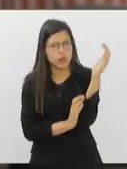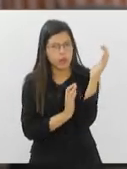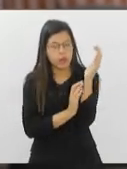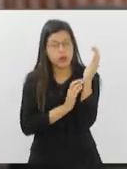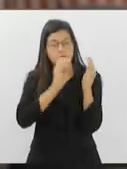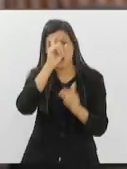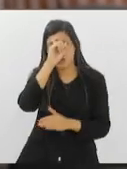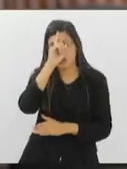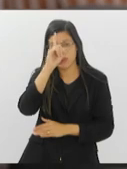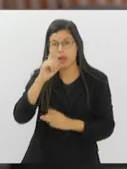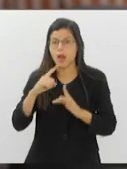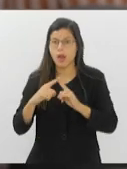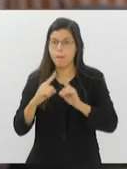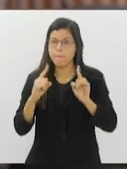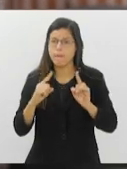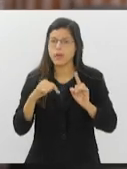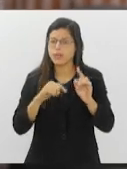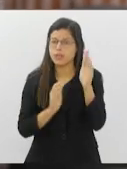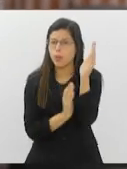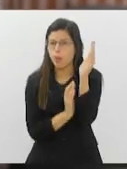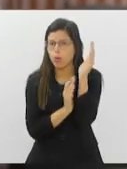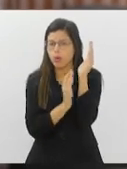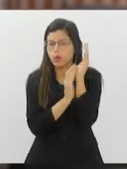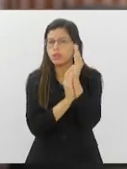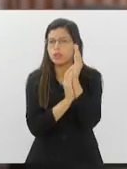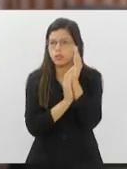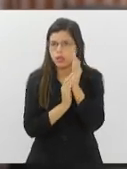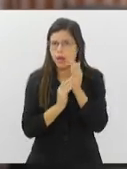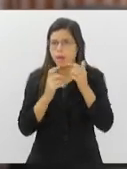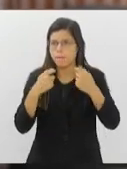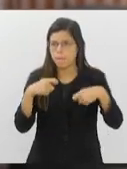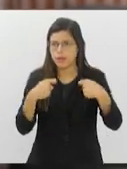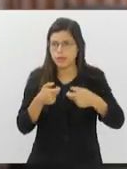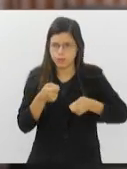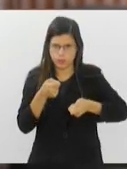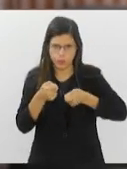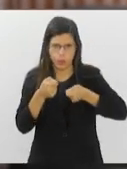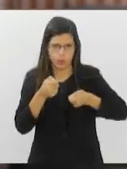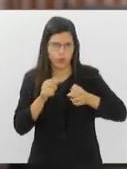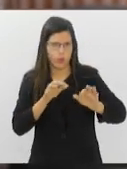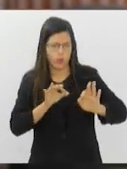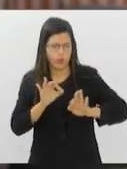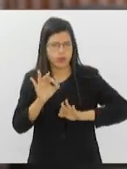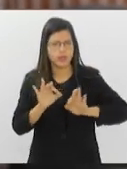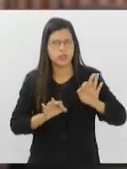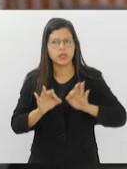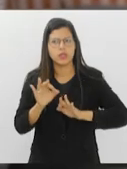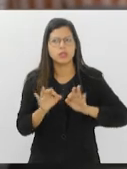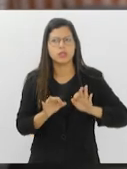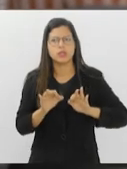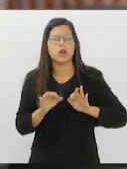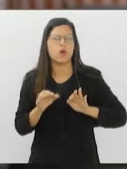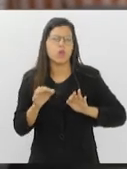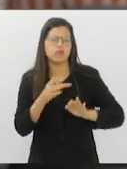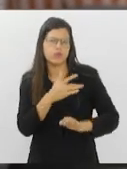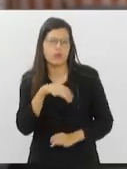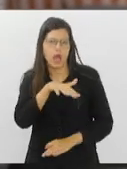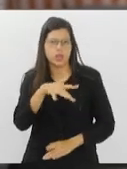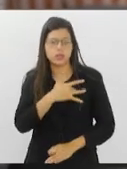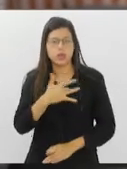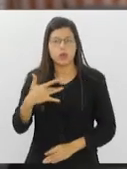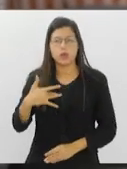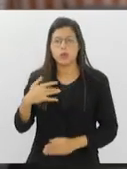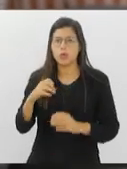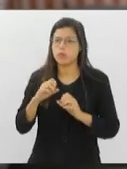mas de forma nenhuma essa burocracia que é necessária dentro de um controle, de uma organização, de um serviço de saúde, pode impedir